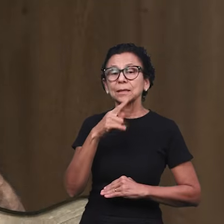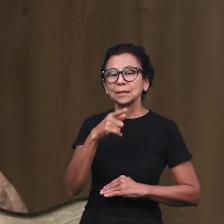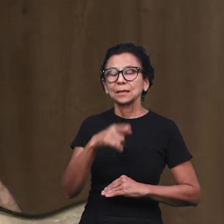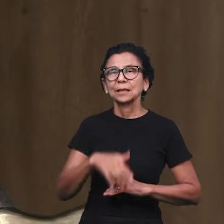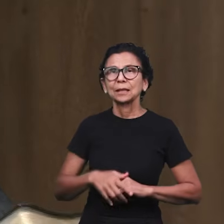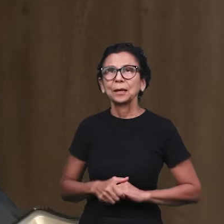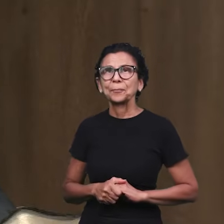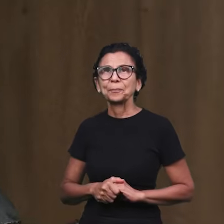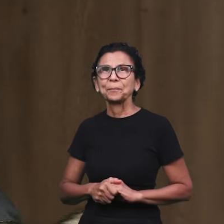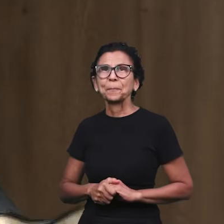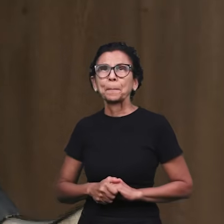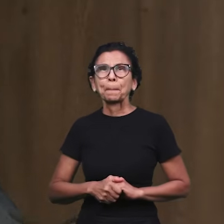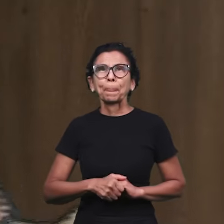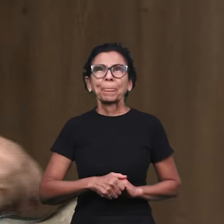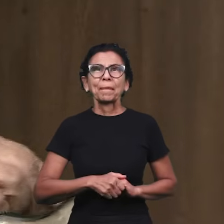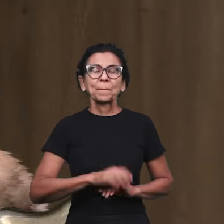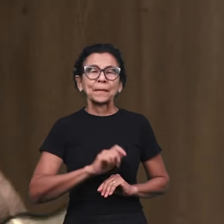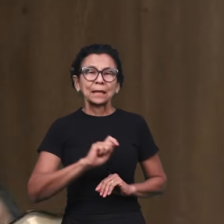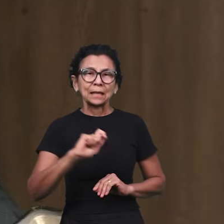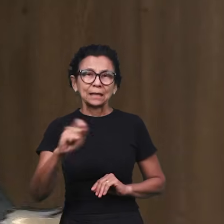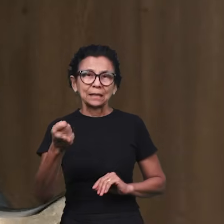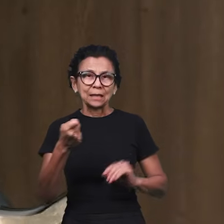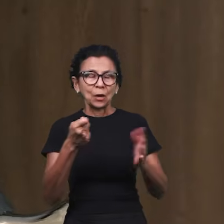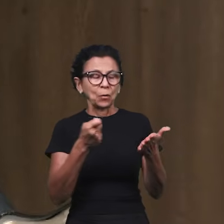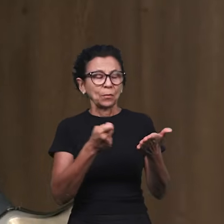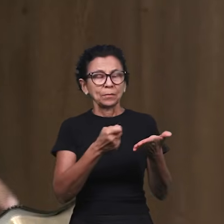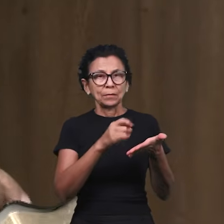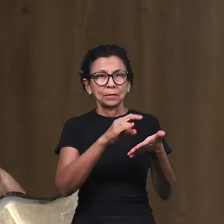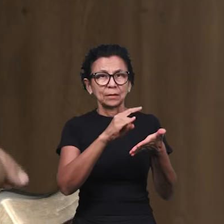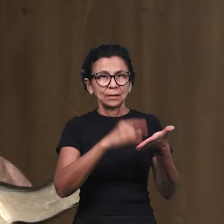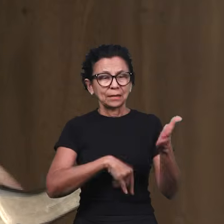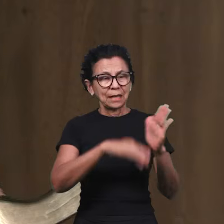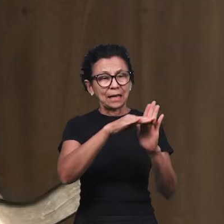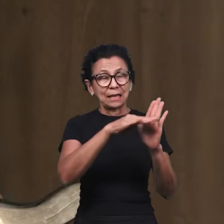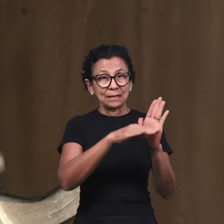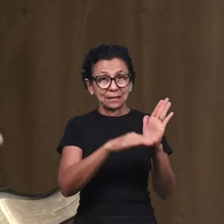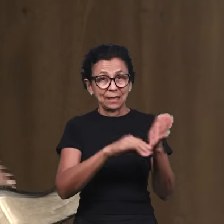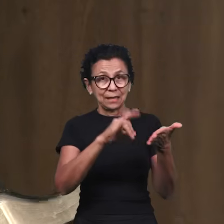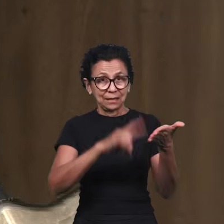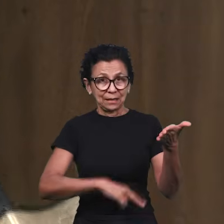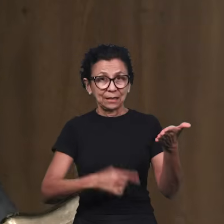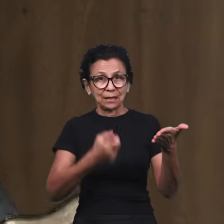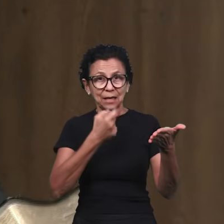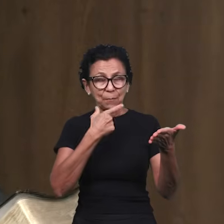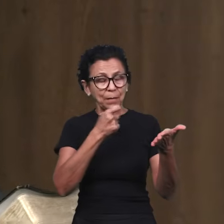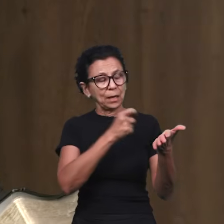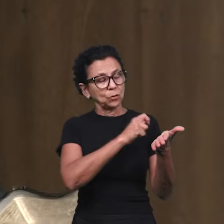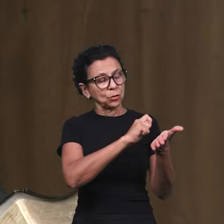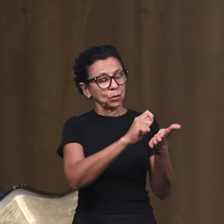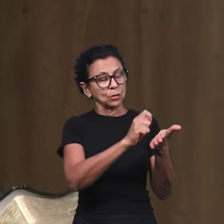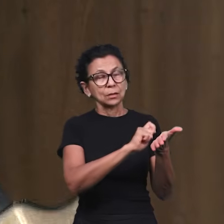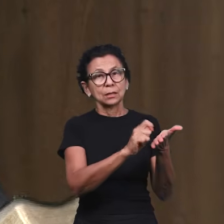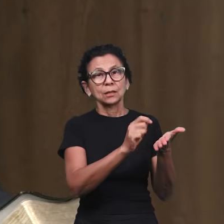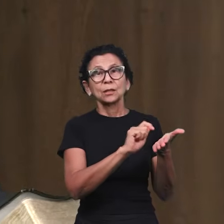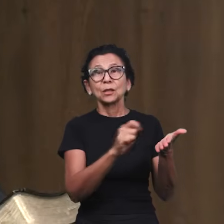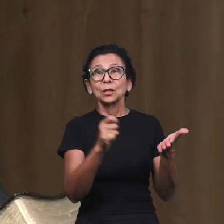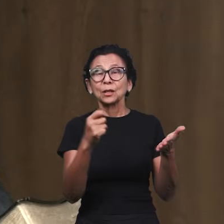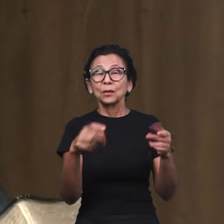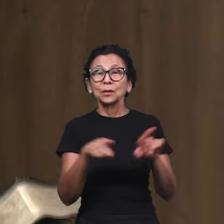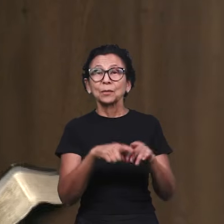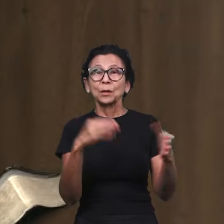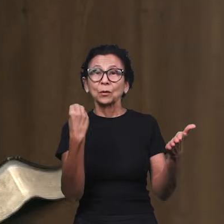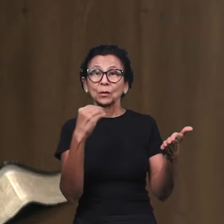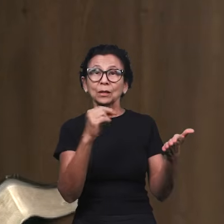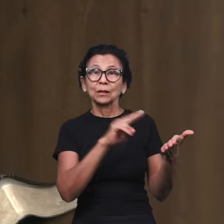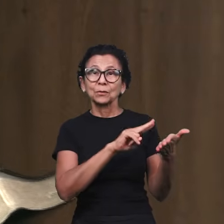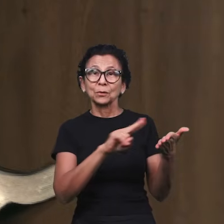escrevi num receituário o nome do pastor. Olha, você vai procurar o pastor fulano de tal na igreja cristã